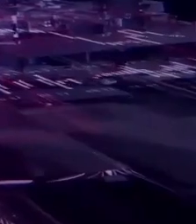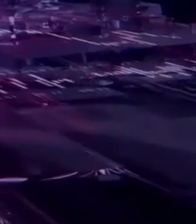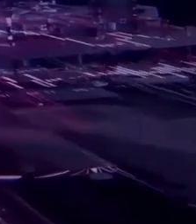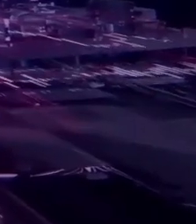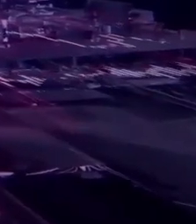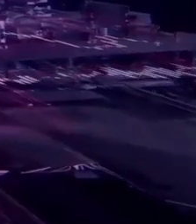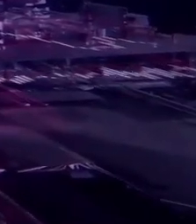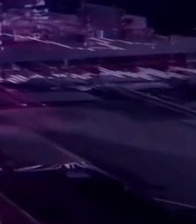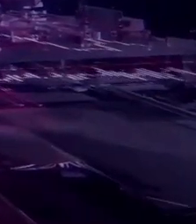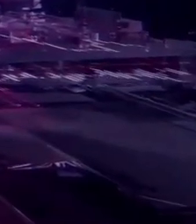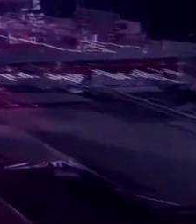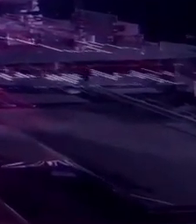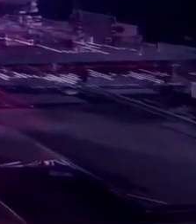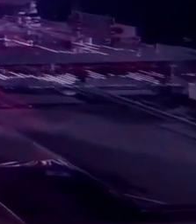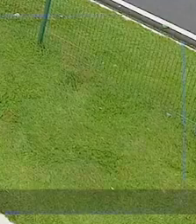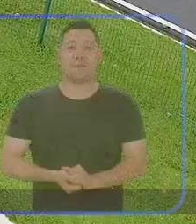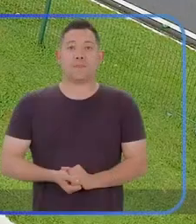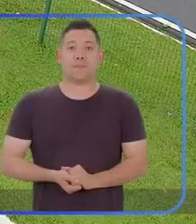semana